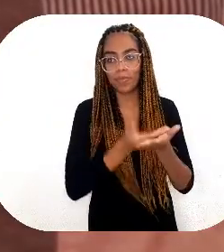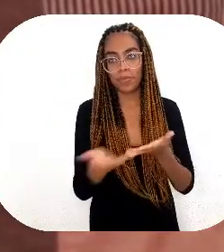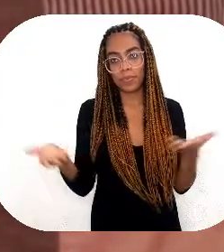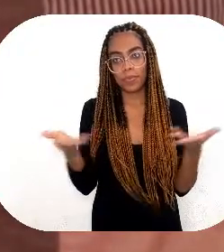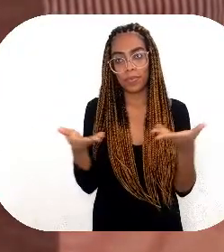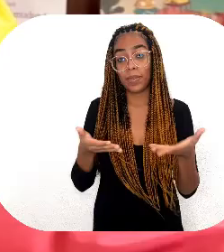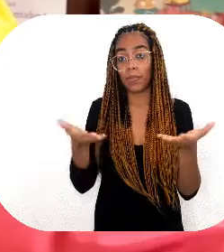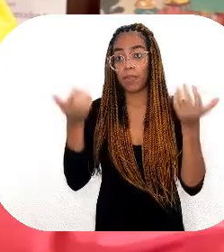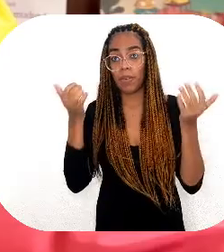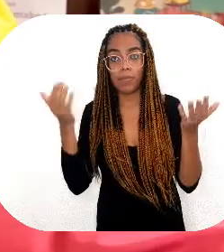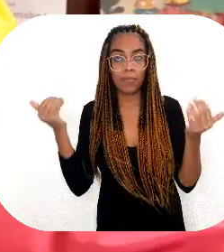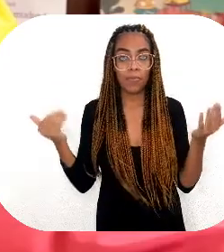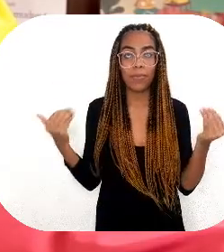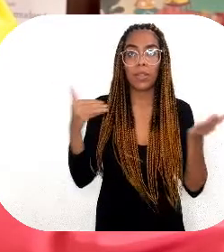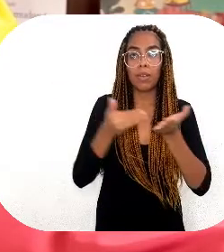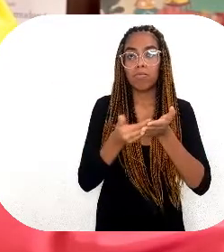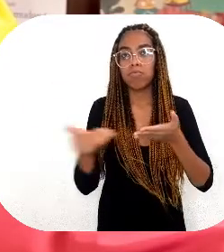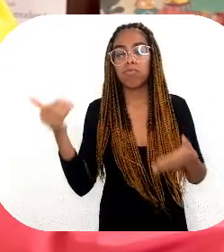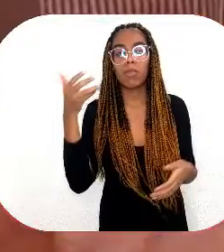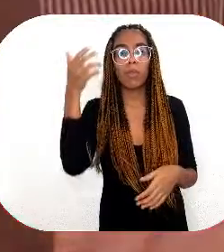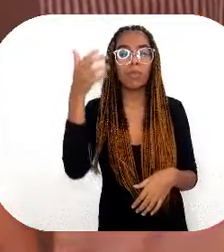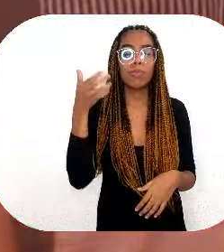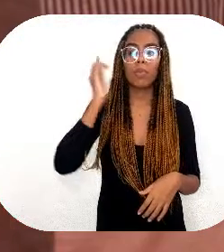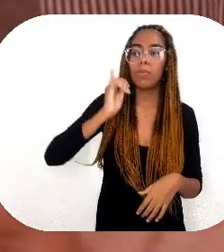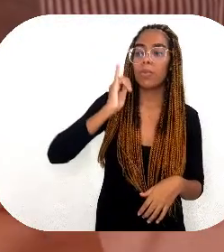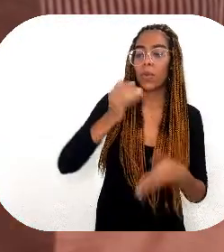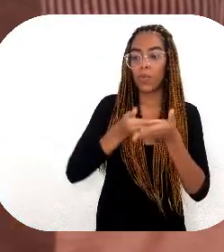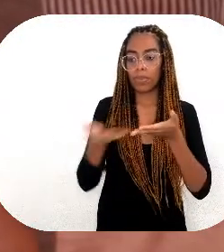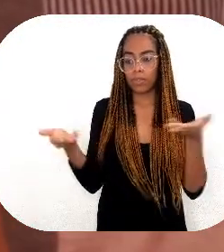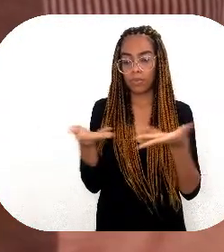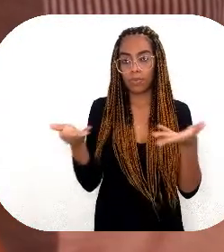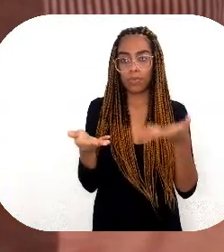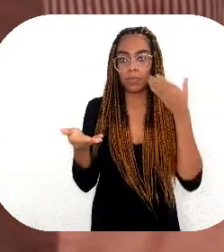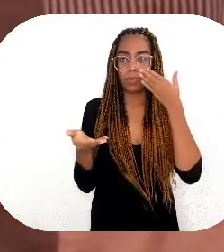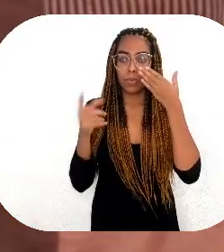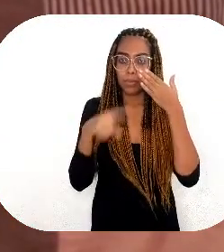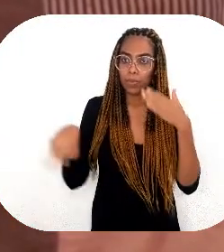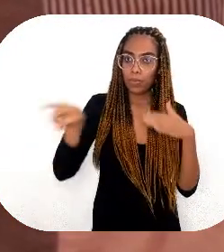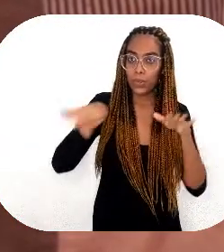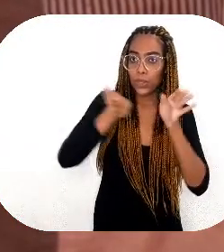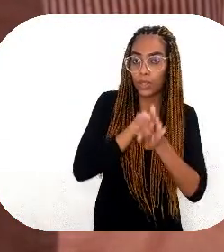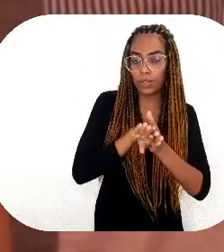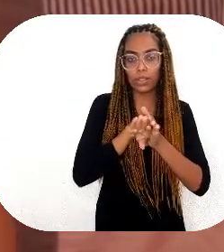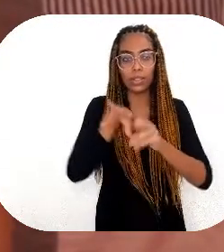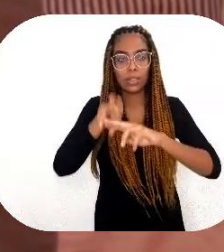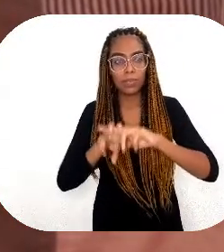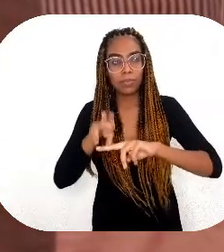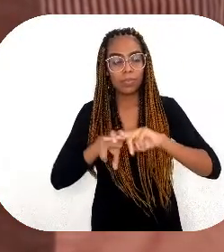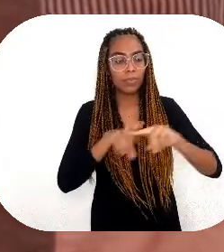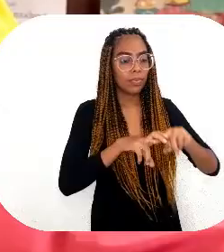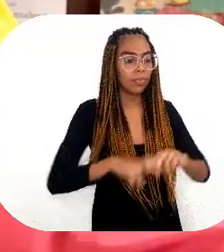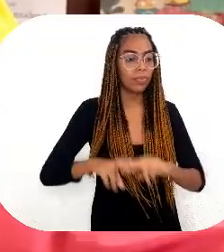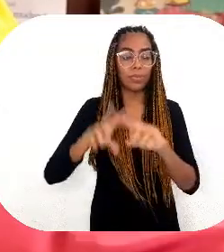chegar, pode sentar. Uma história já vai começar. Cantei, cantei, cantei, cantar. Uma história já vai